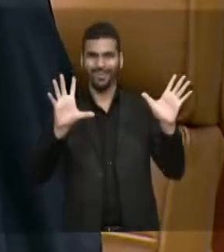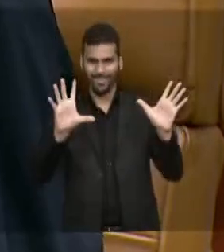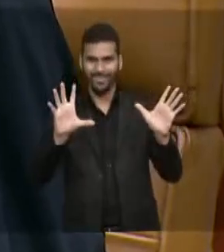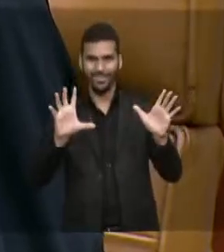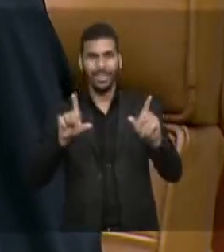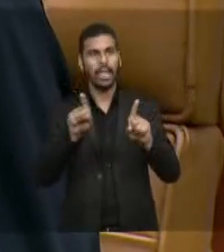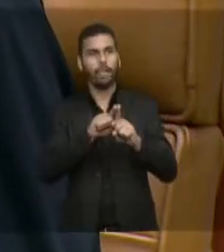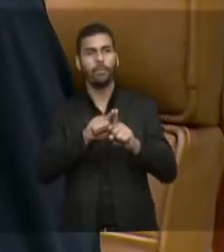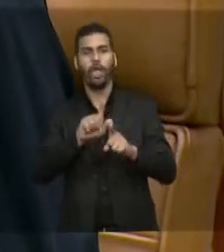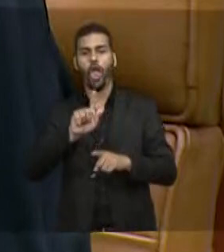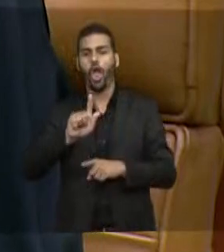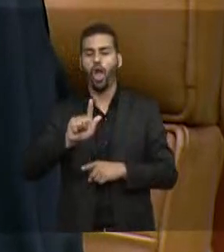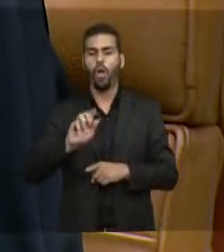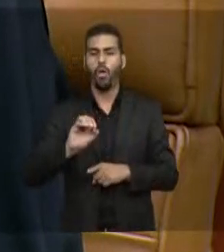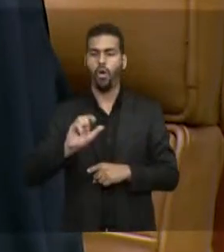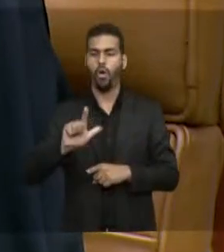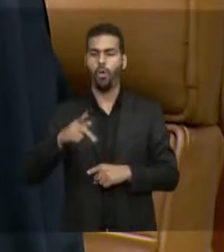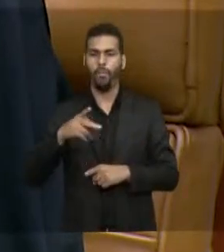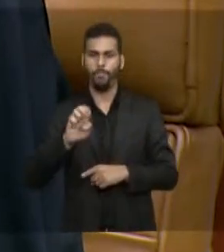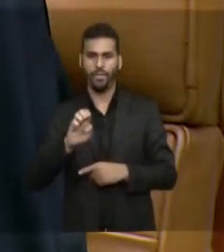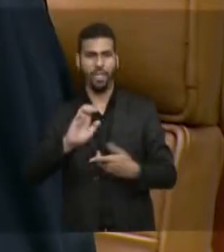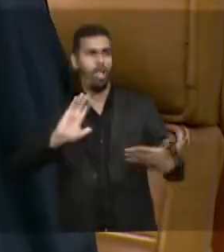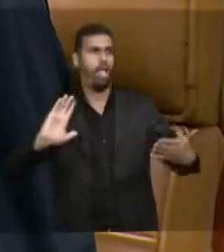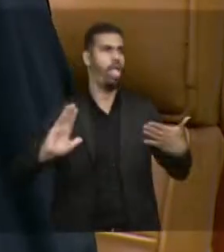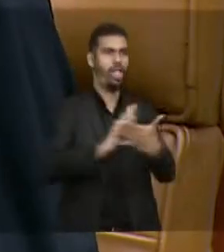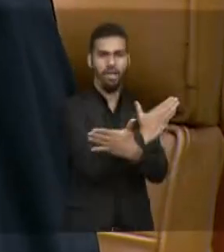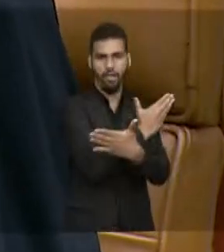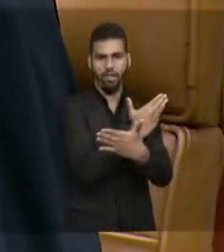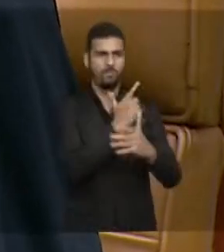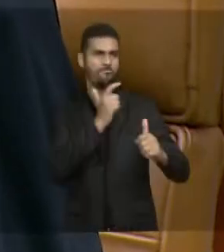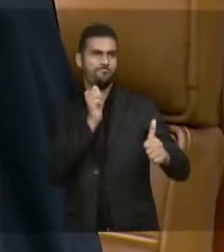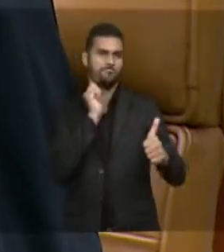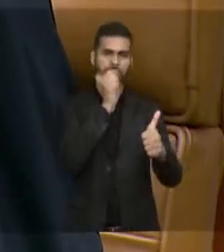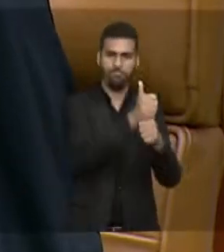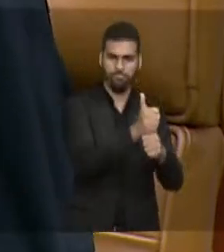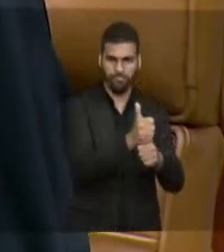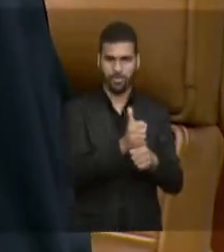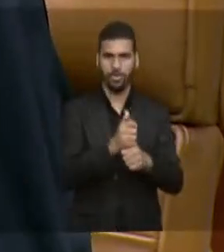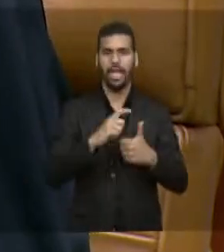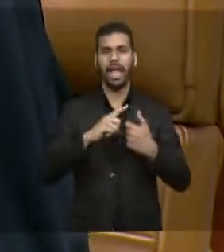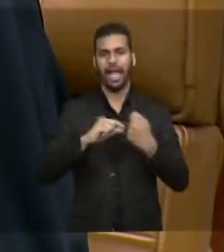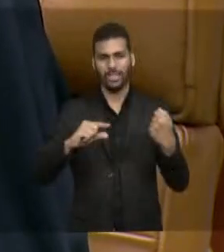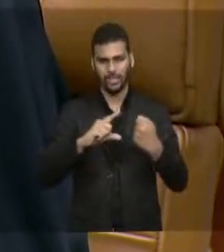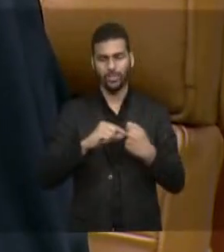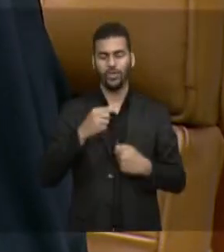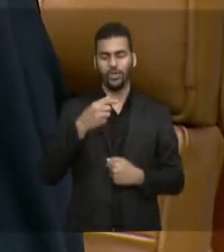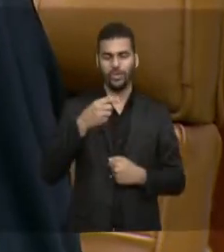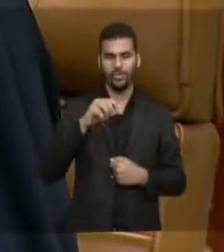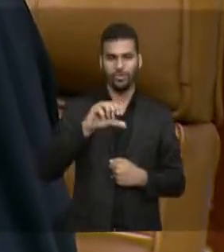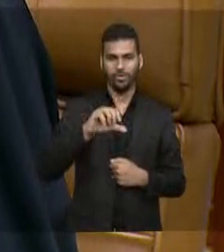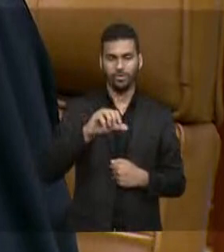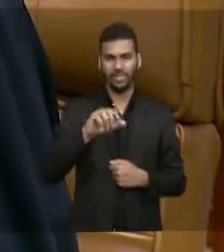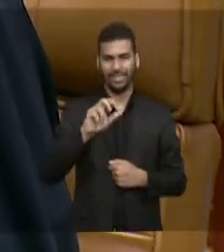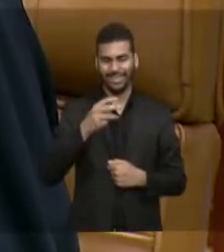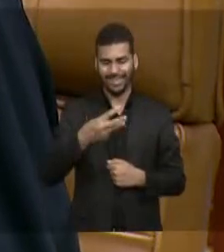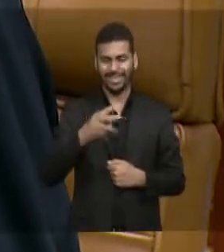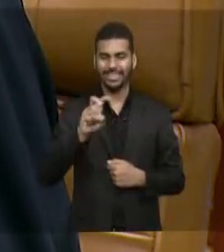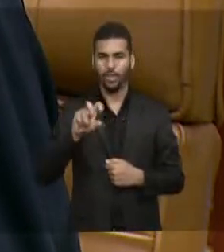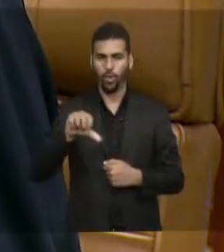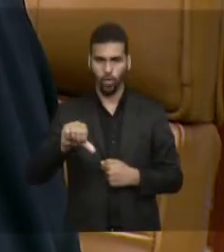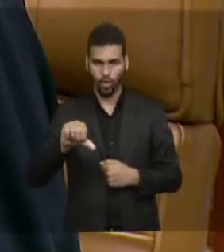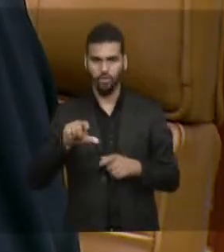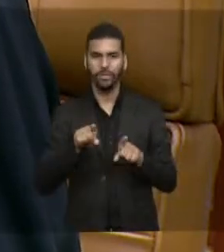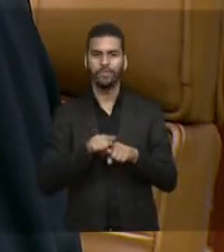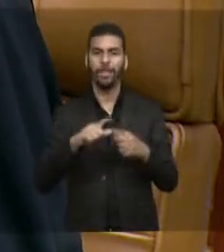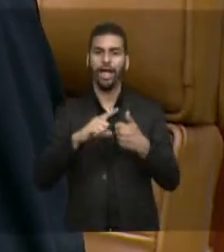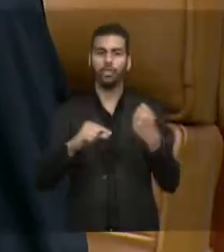de estado artigo 359 L artigo 359 m do Código Penal e o